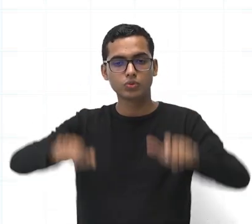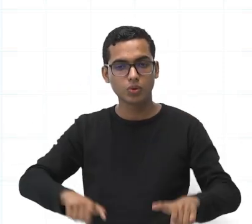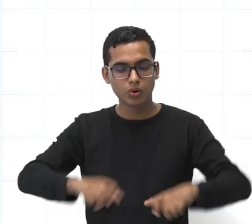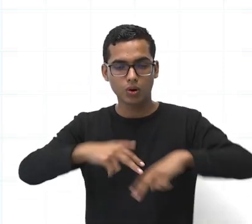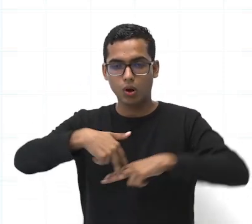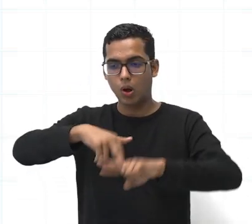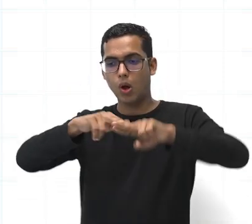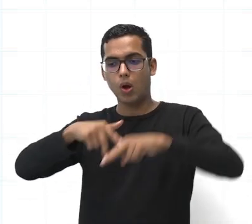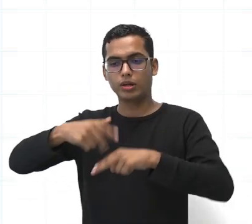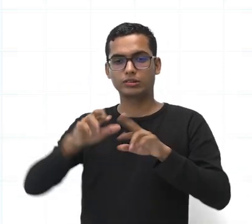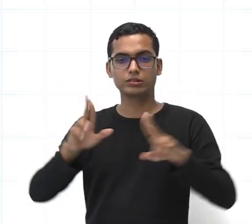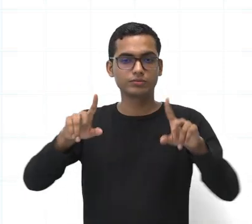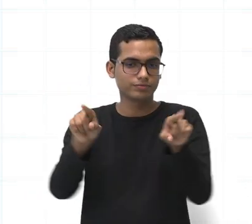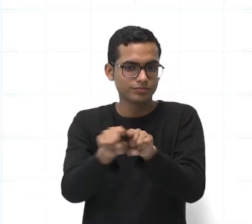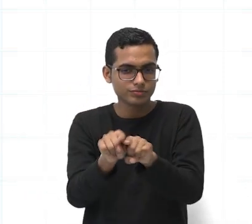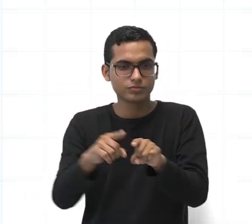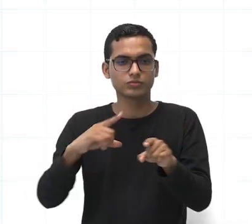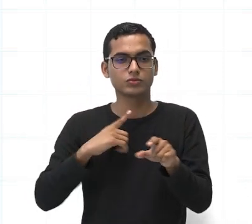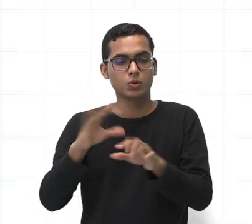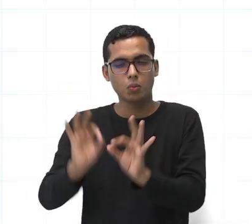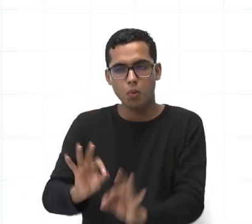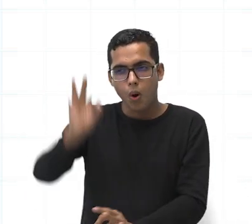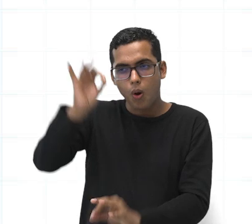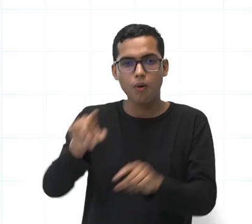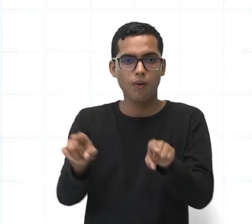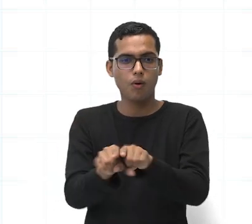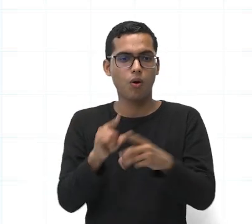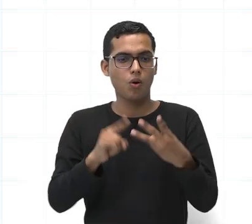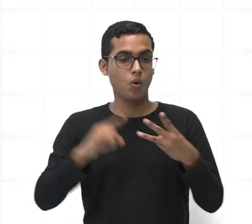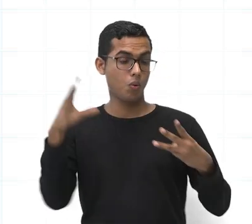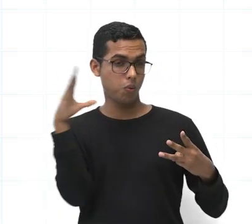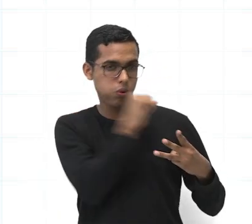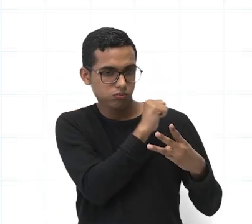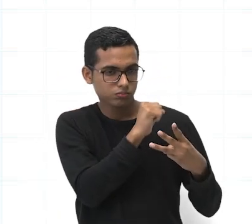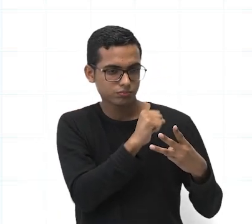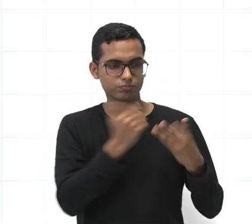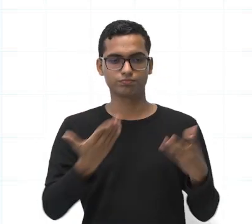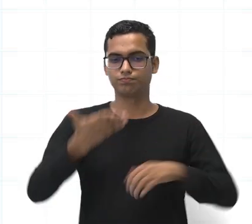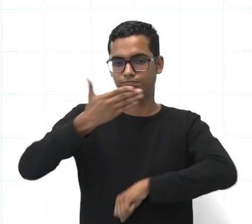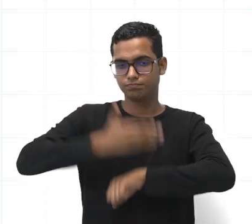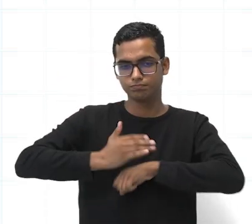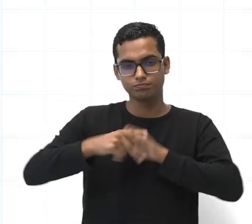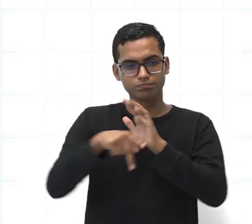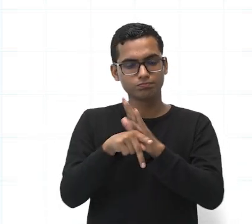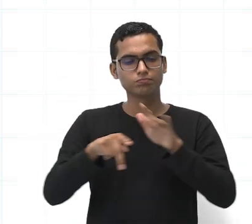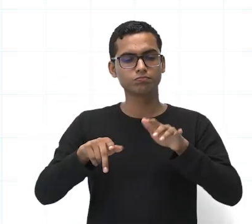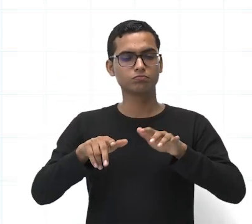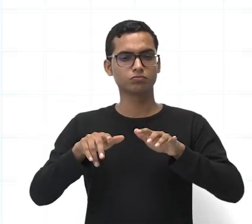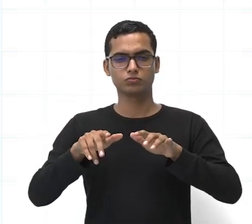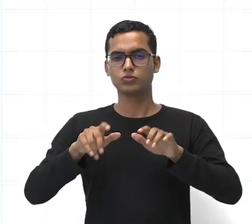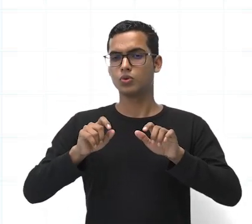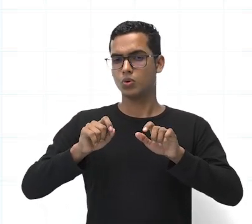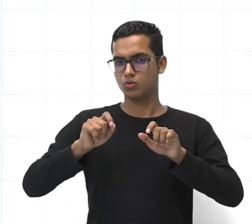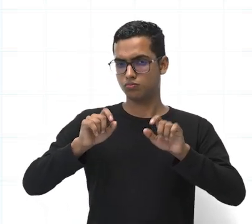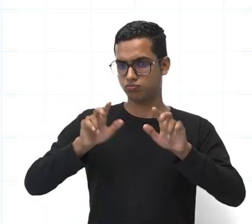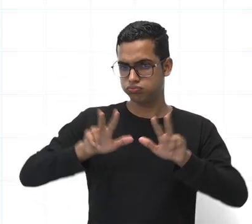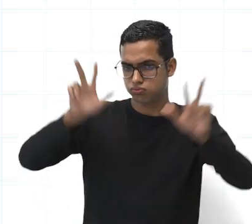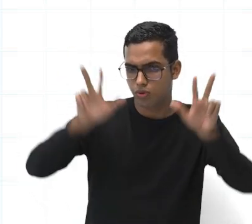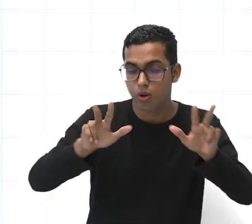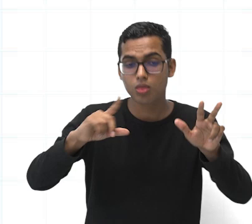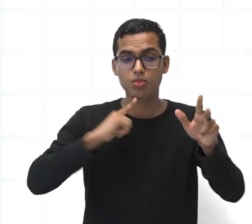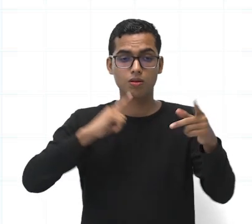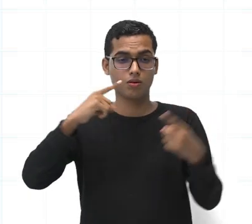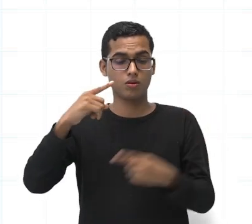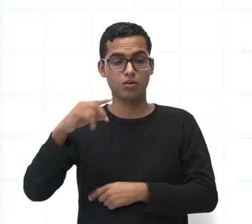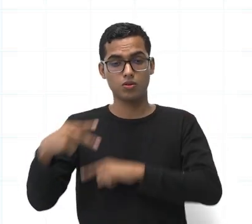inóspito, altura e velocidade. E essas práticas corporais de aventura, elas têm duas